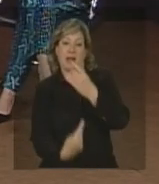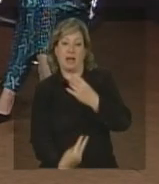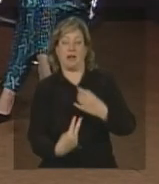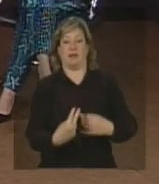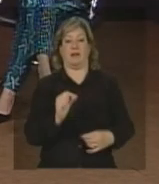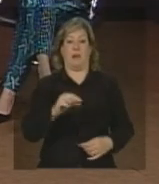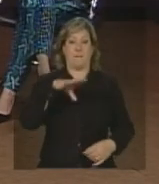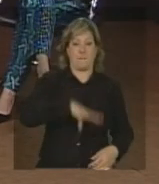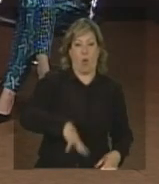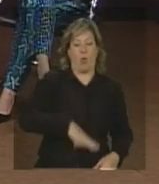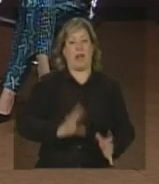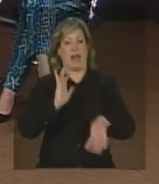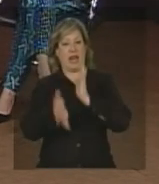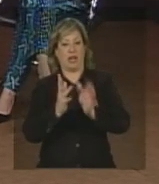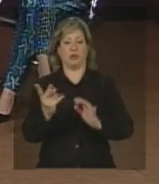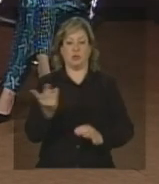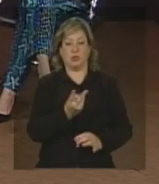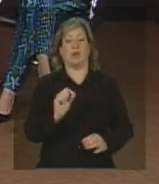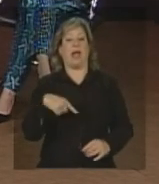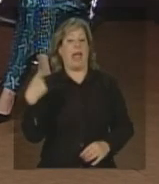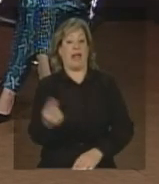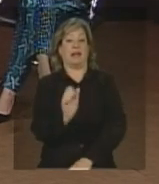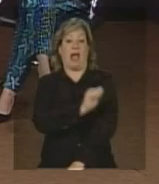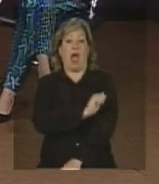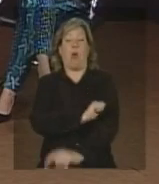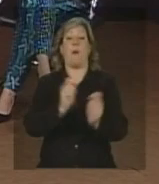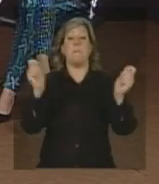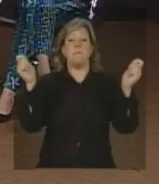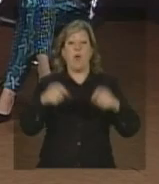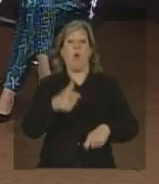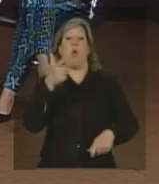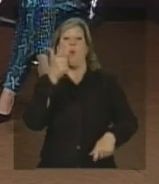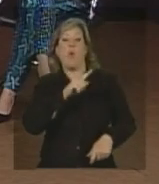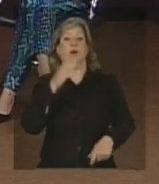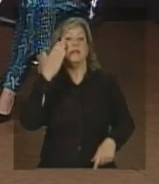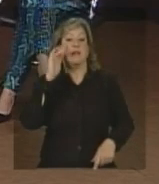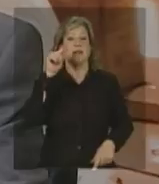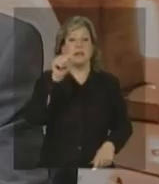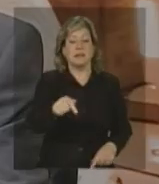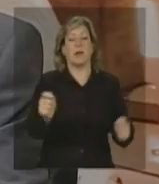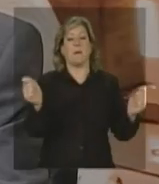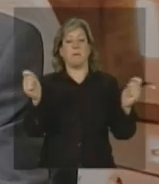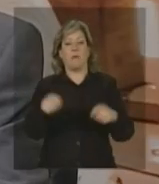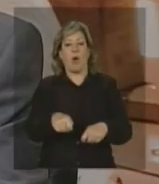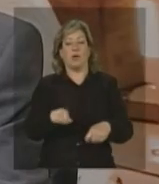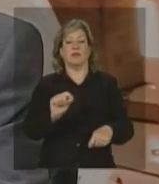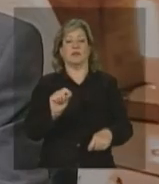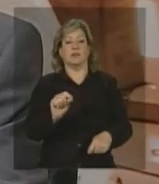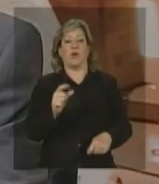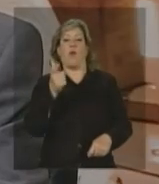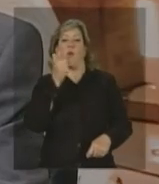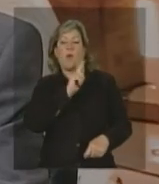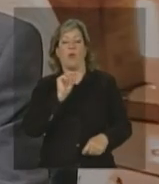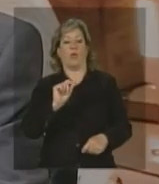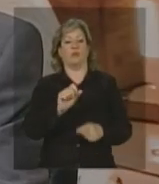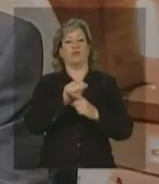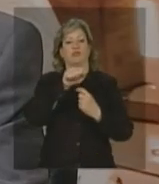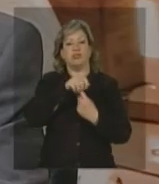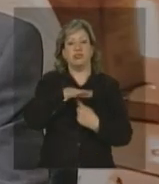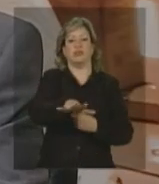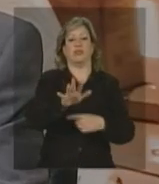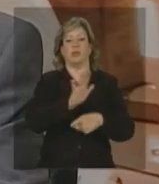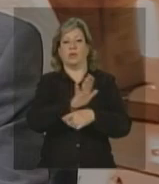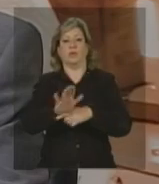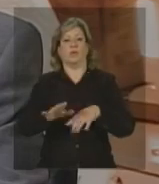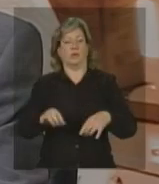que estes alunos possam ter acesso a essa capacitação e possam ser assim, então, formadores, né?